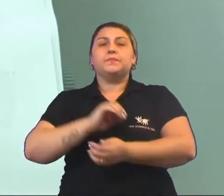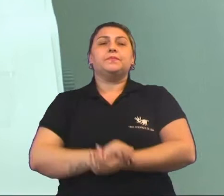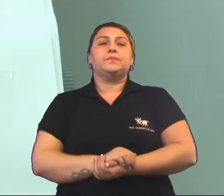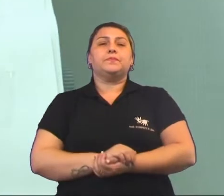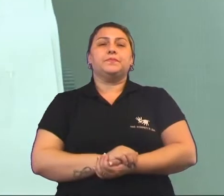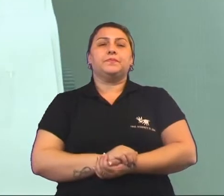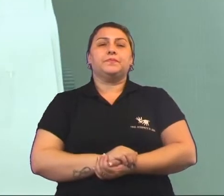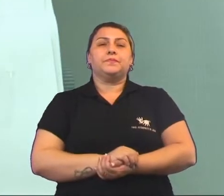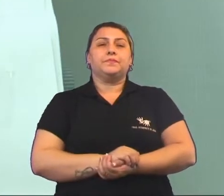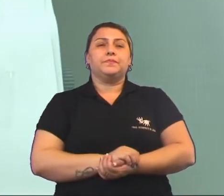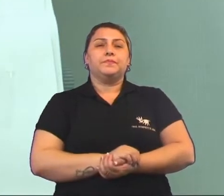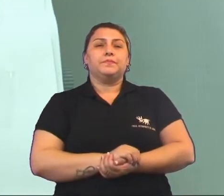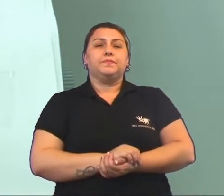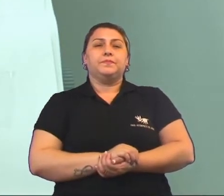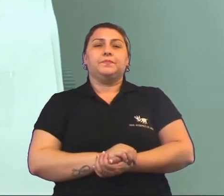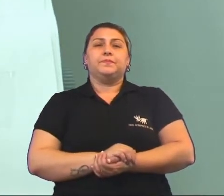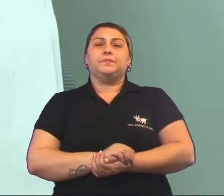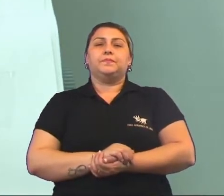menos.